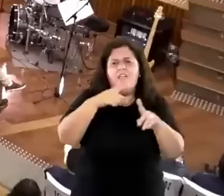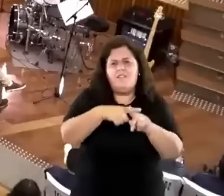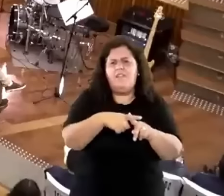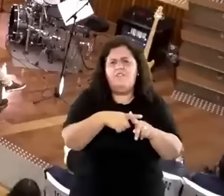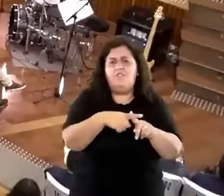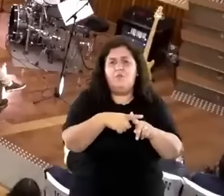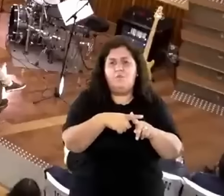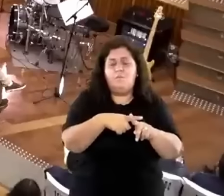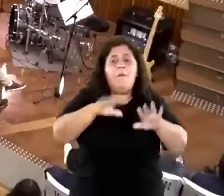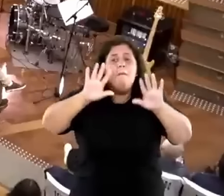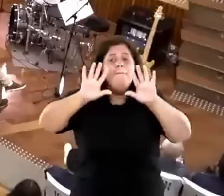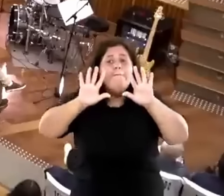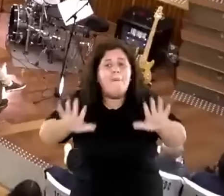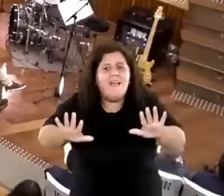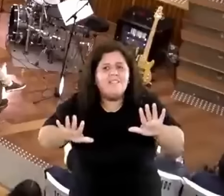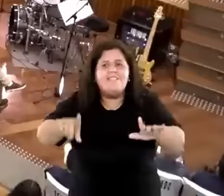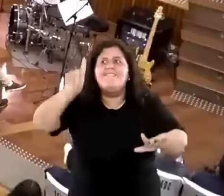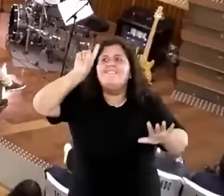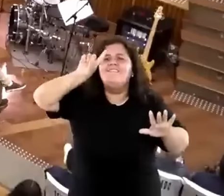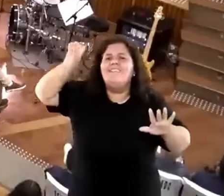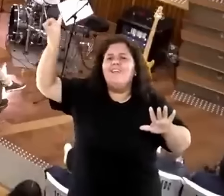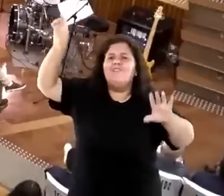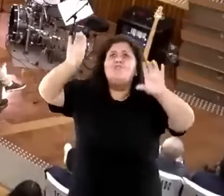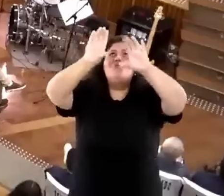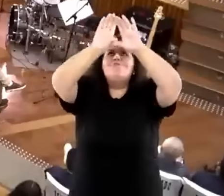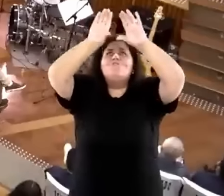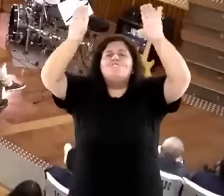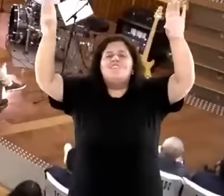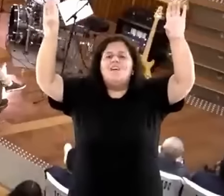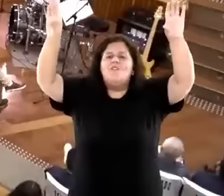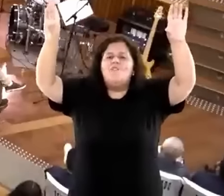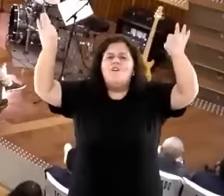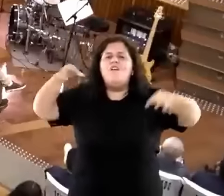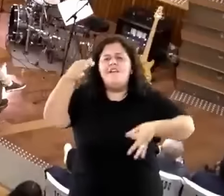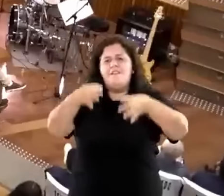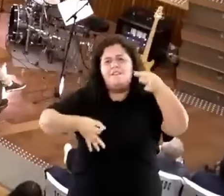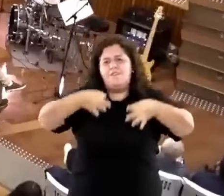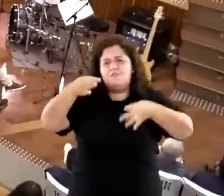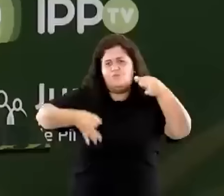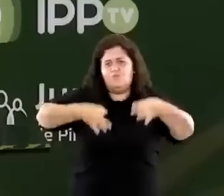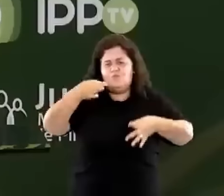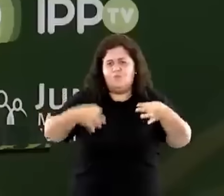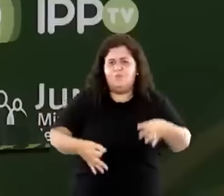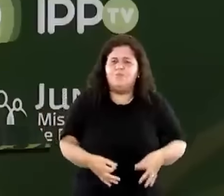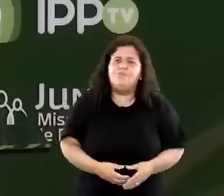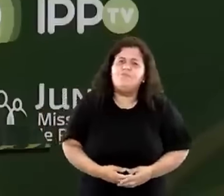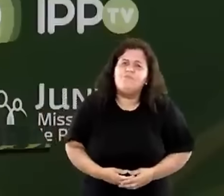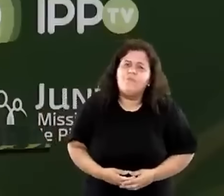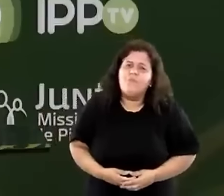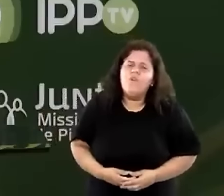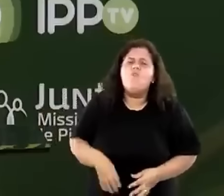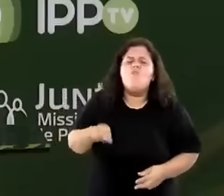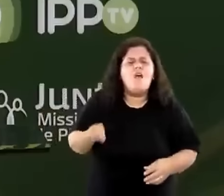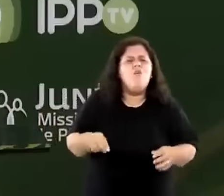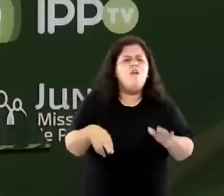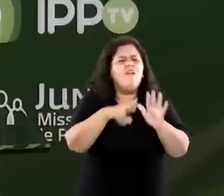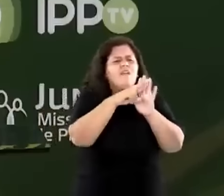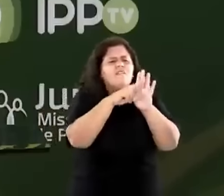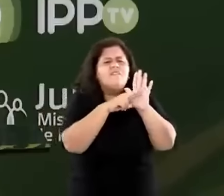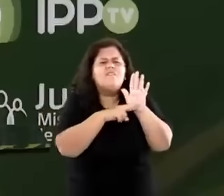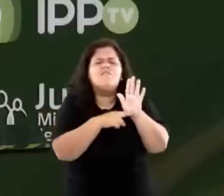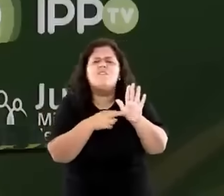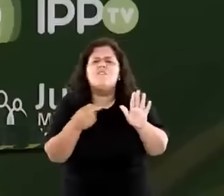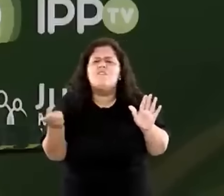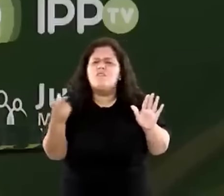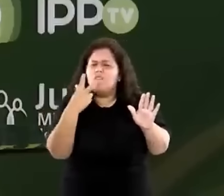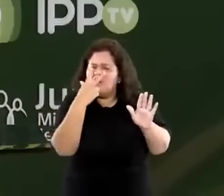tá tendo Mas você pode perguntar ao texto quais eram as características do Trono de Deus